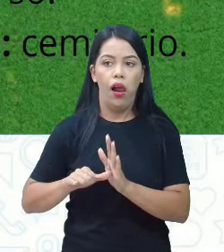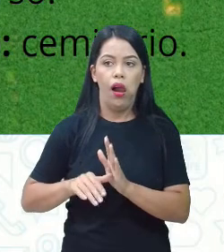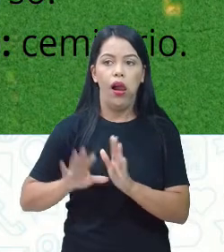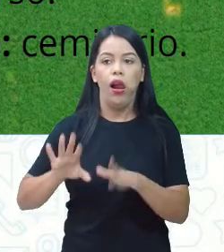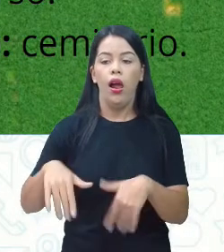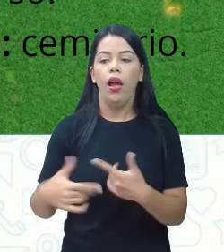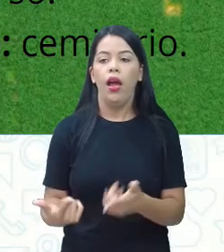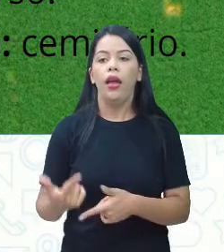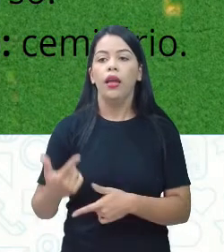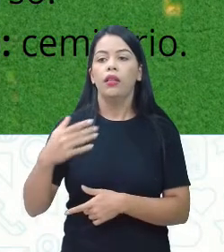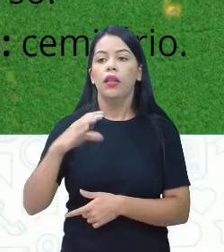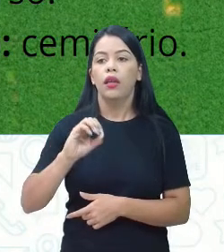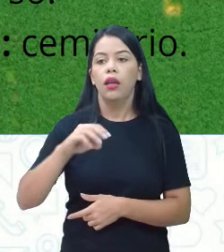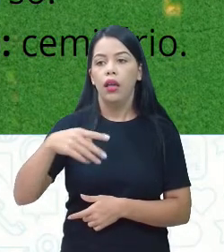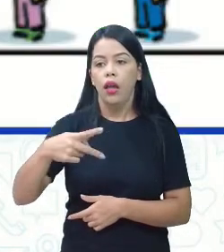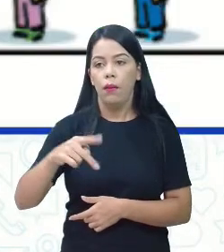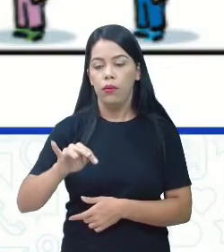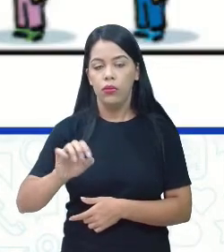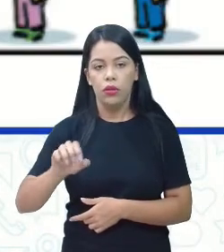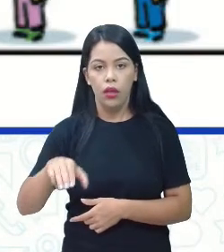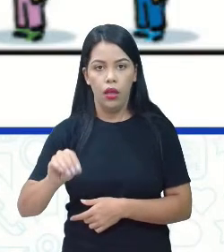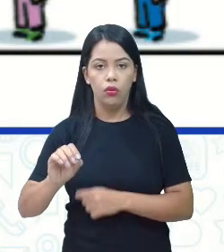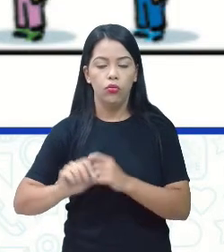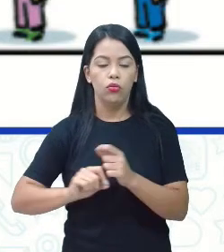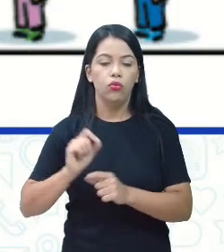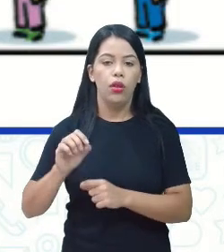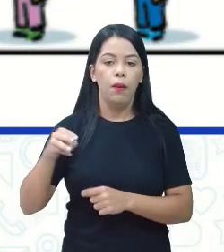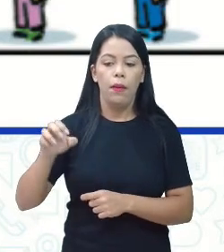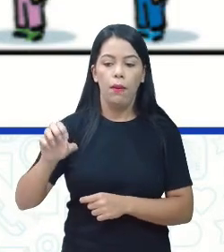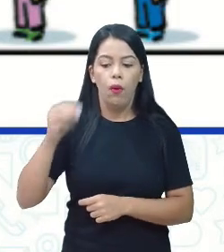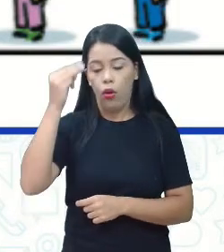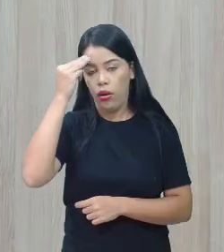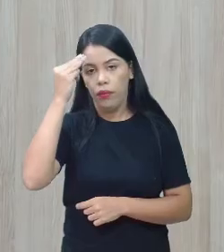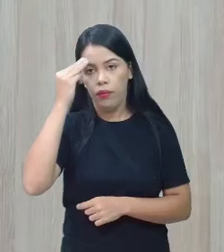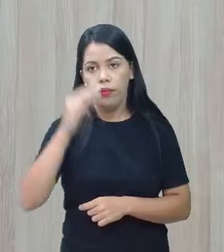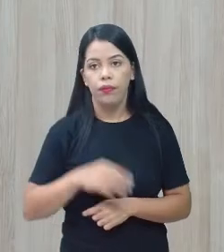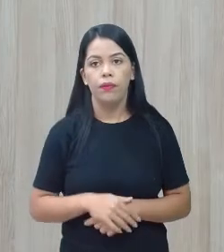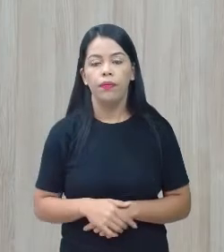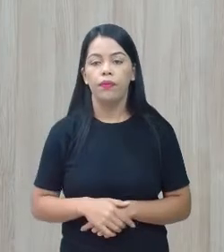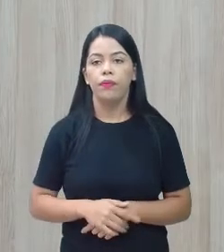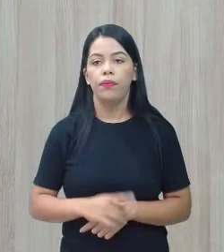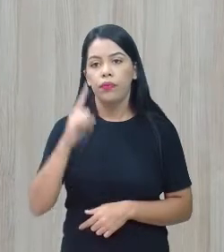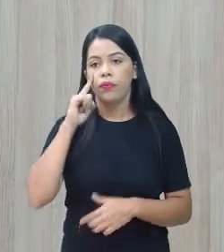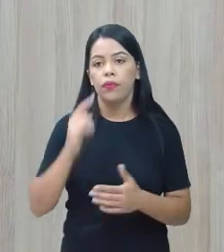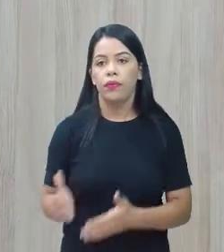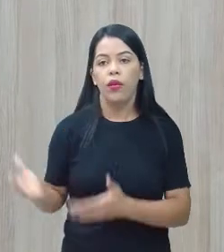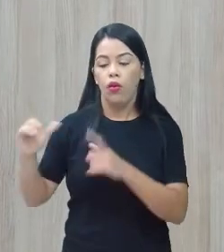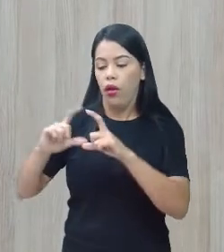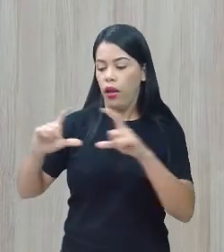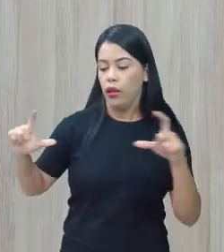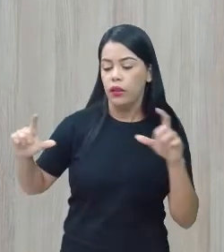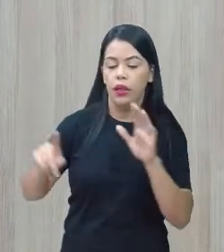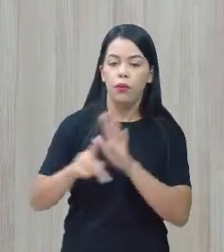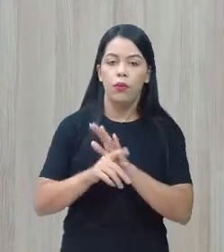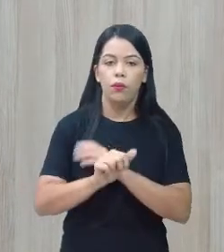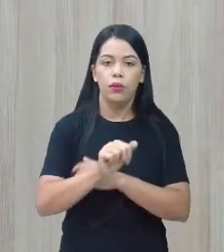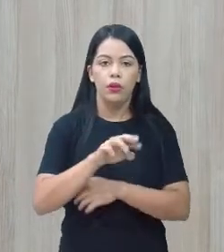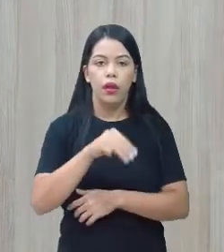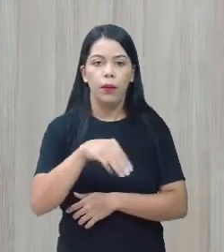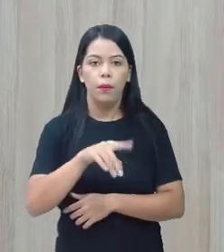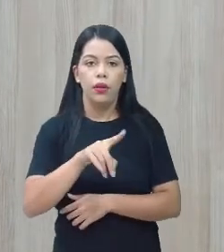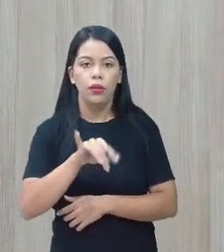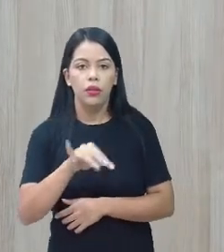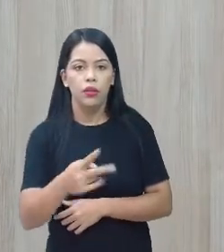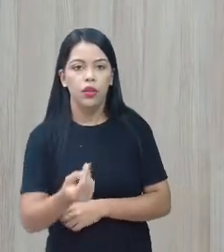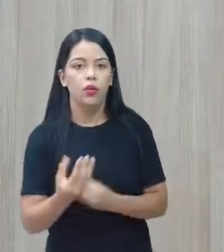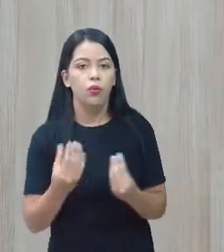do Sul, eu só conhecia Campo Santo. E aí vamos ver uma tirinha de Armandinho, que eu acho que vai ser bem legal pra gente